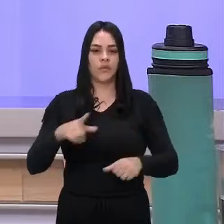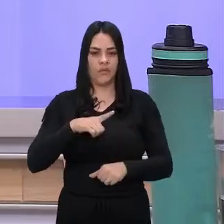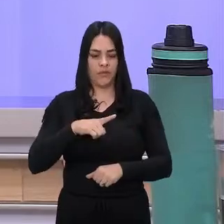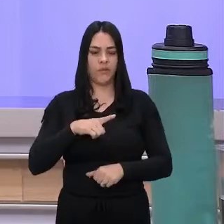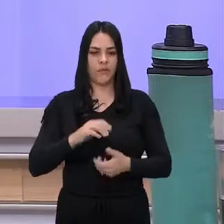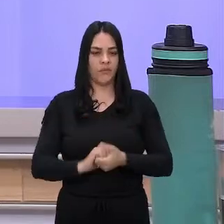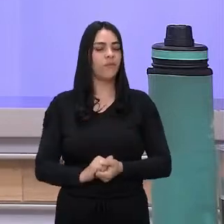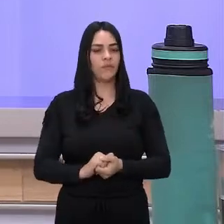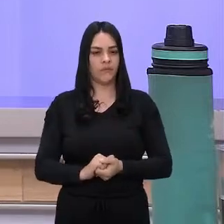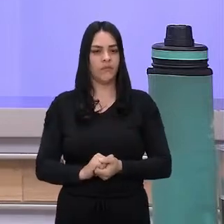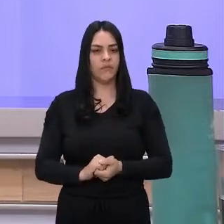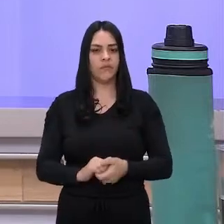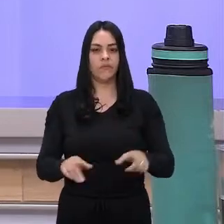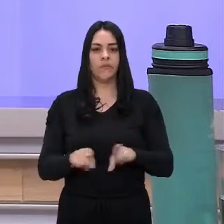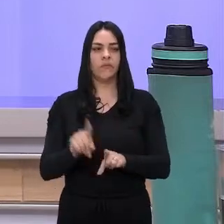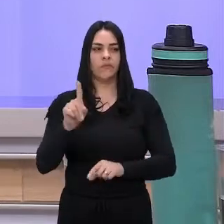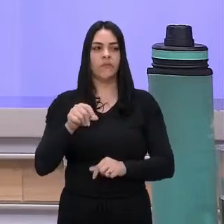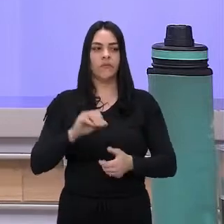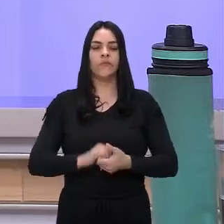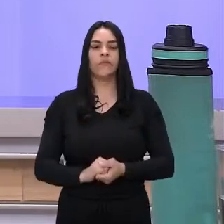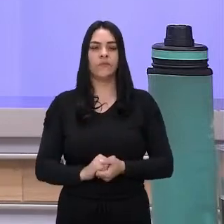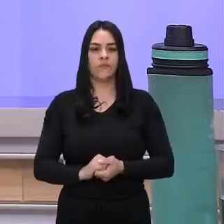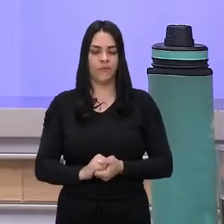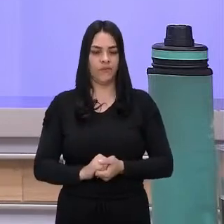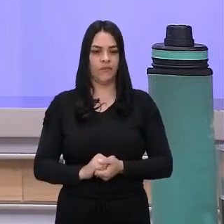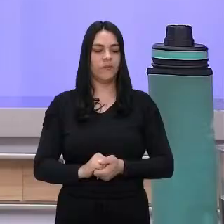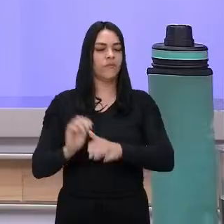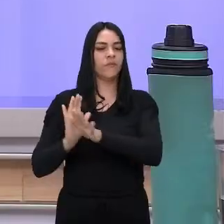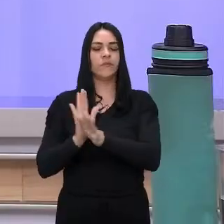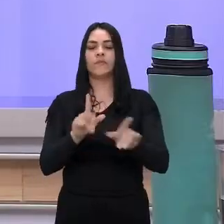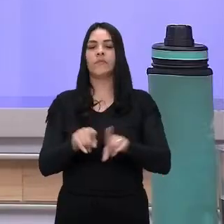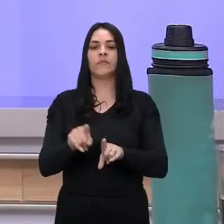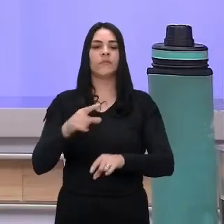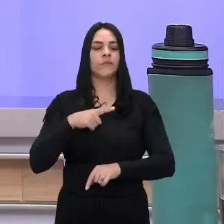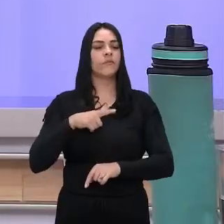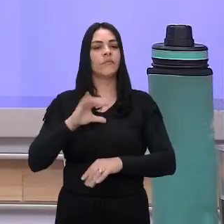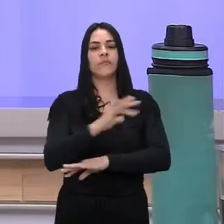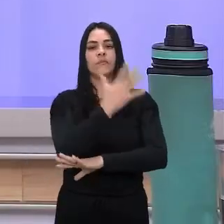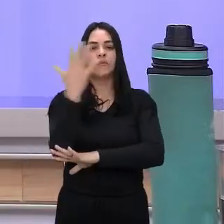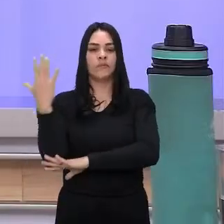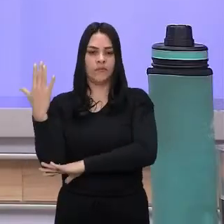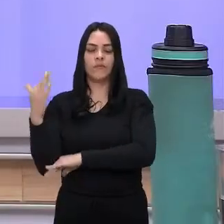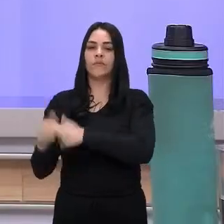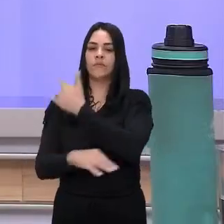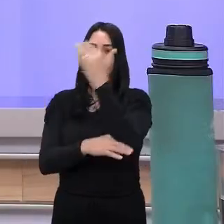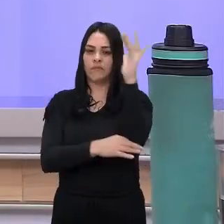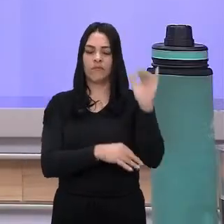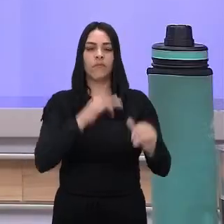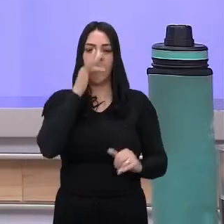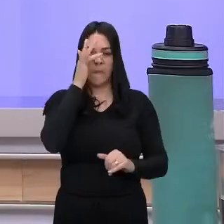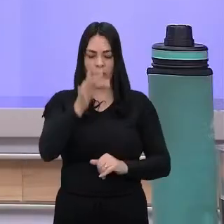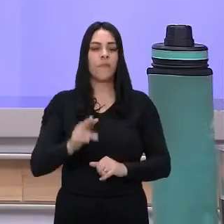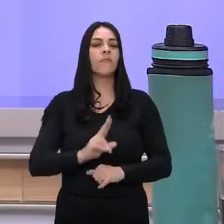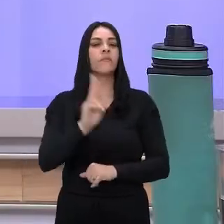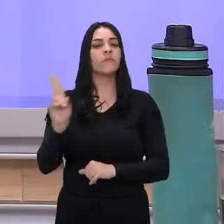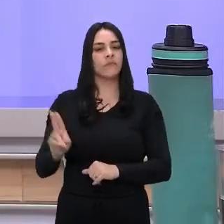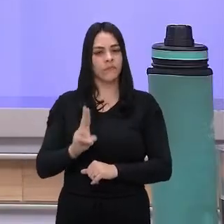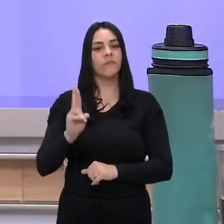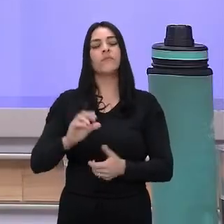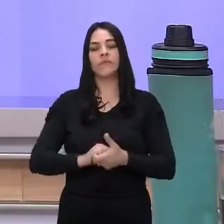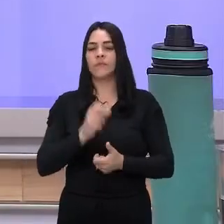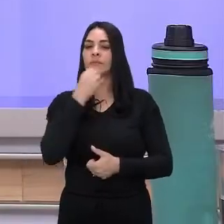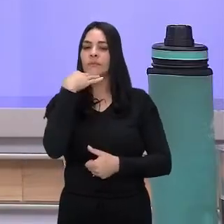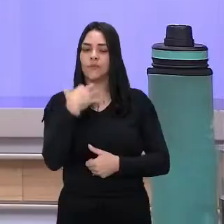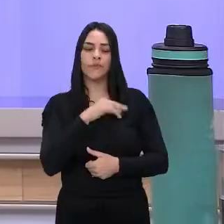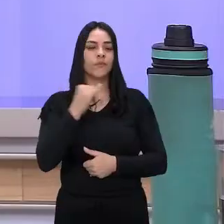uma composteira para auxiliar, e tem bastante plantas aqui, vai ser bastante útil, assim, e é